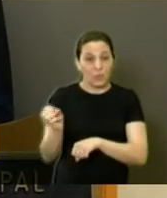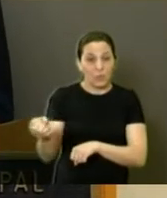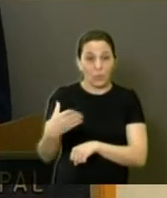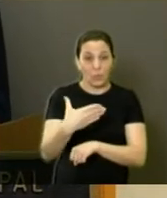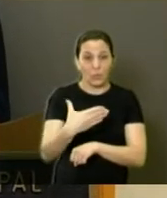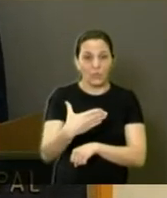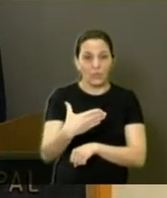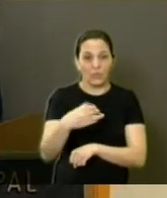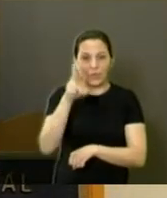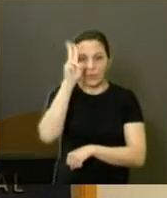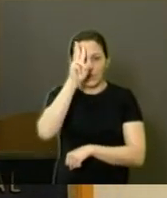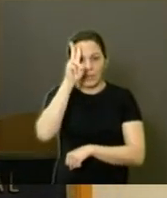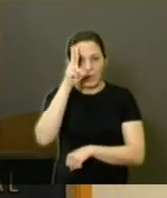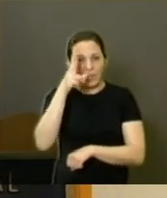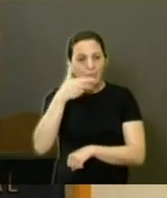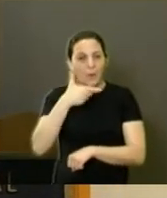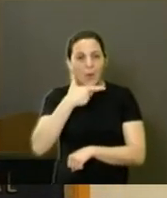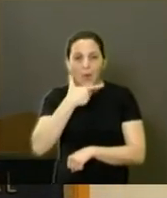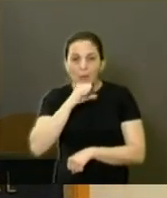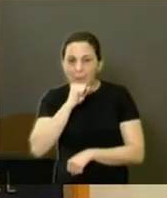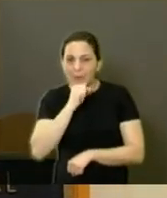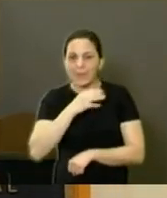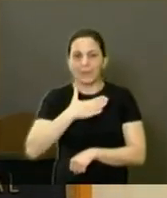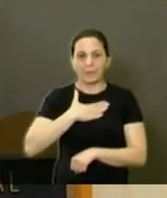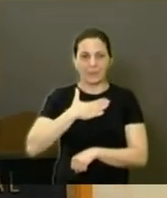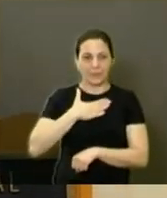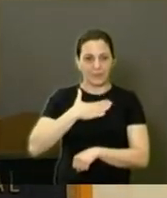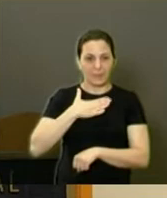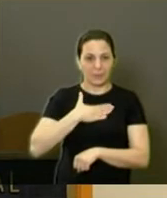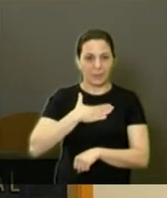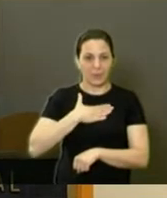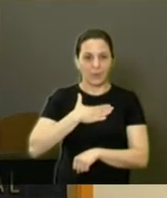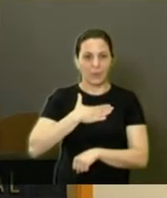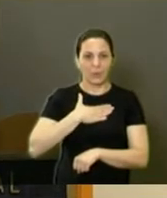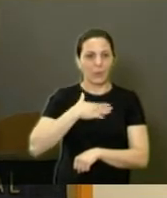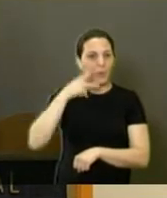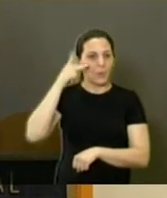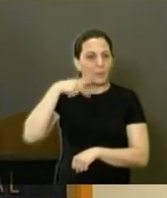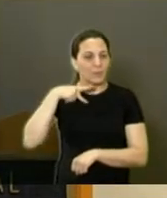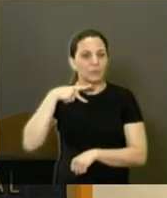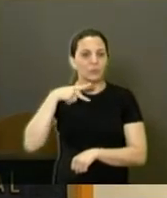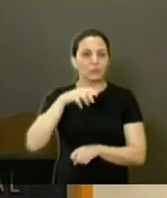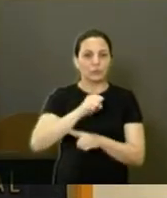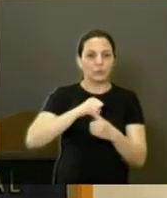pai, integrando o glorioso Partido Social Democrático.